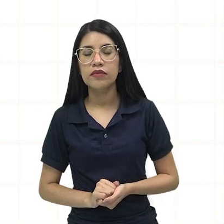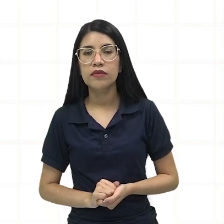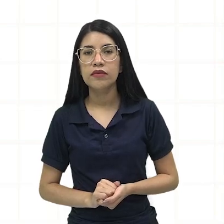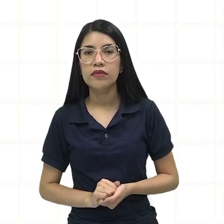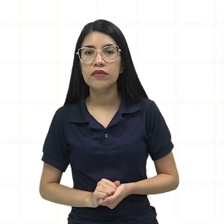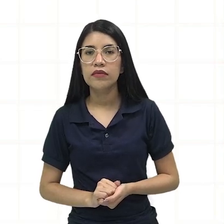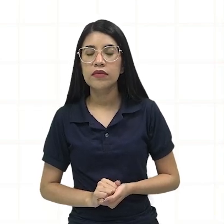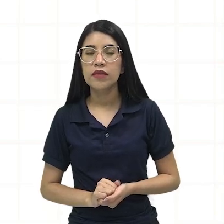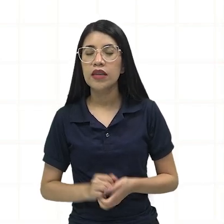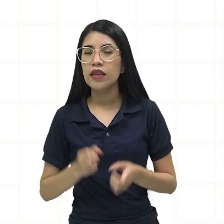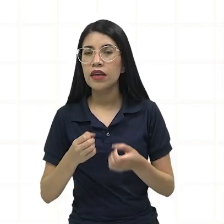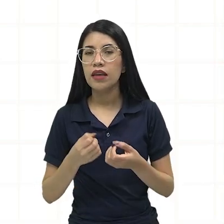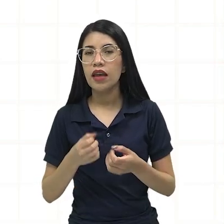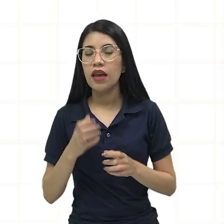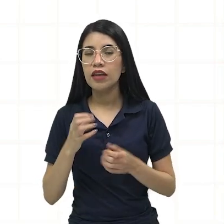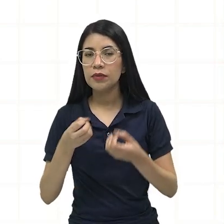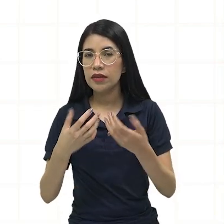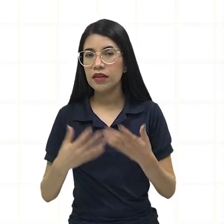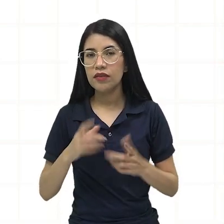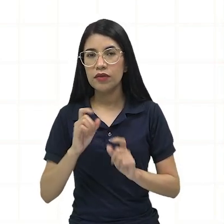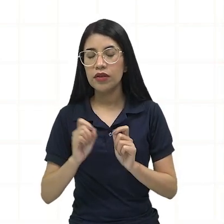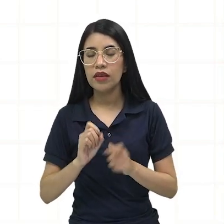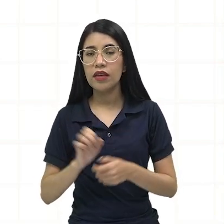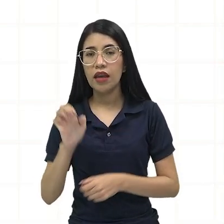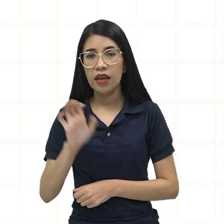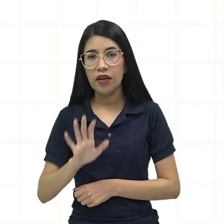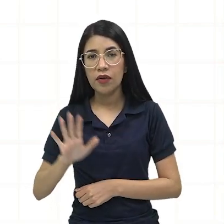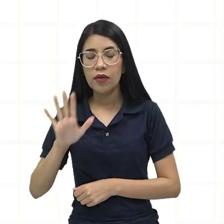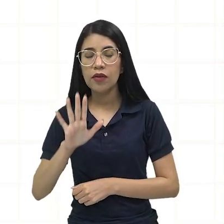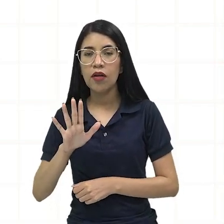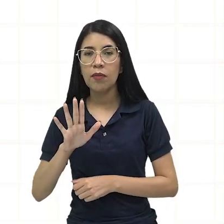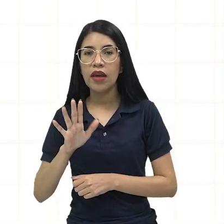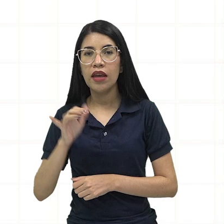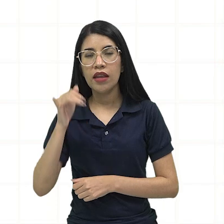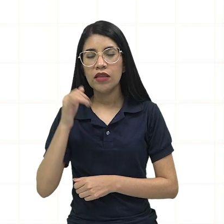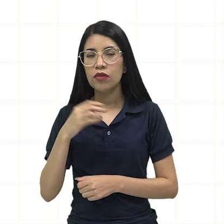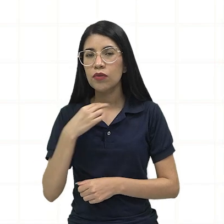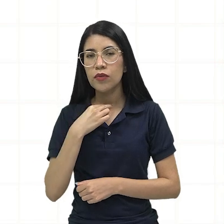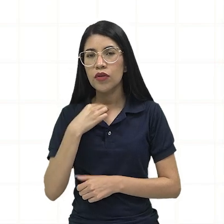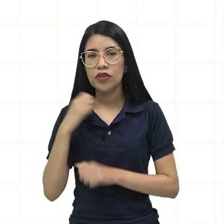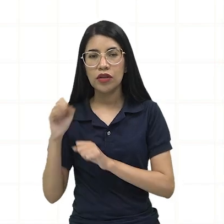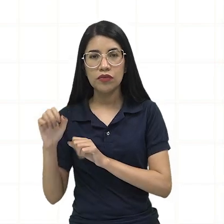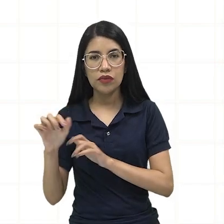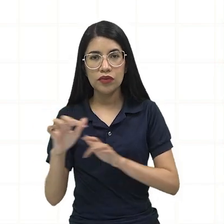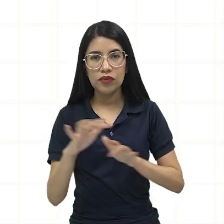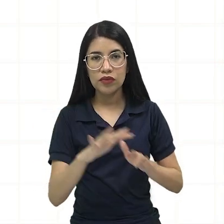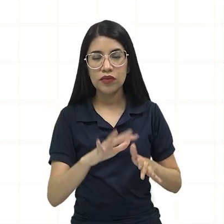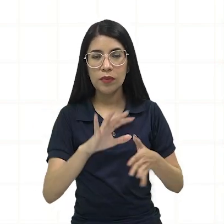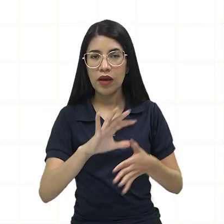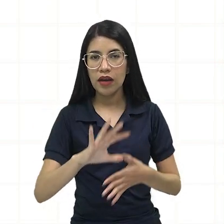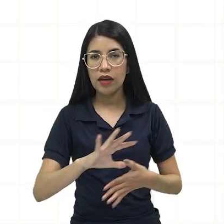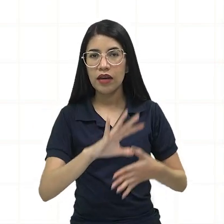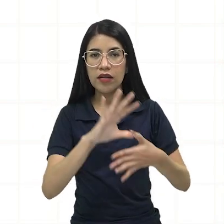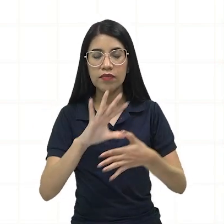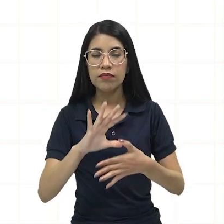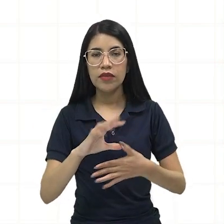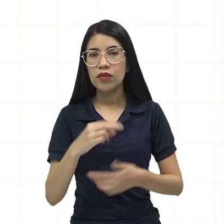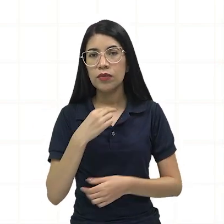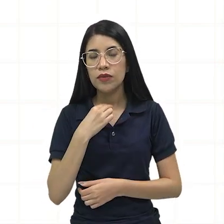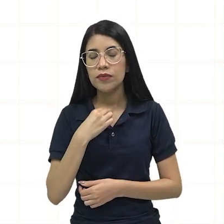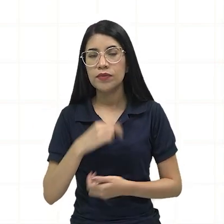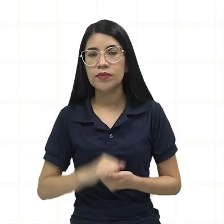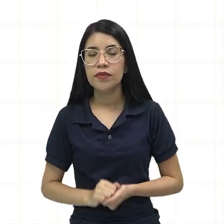que a Europa expandisse os seus interesses pelas Américas Latinas. Mais uma